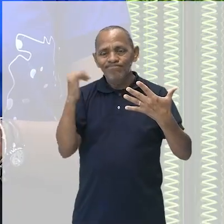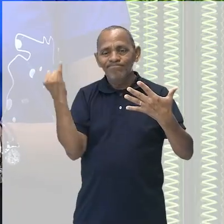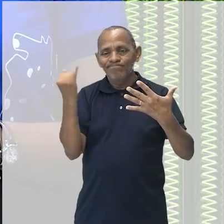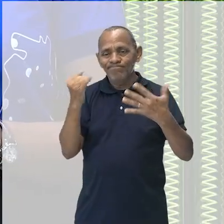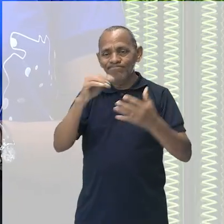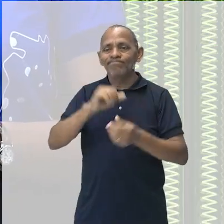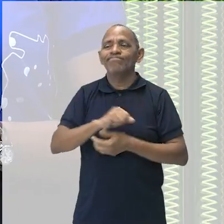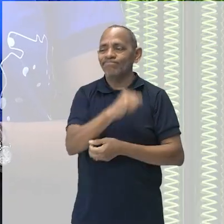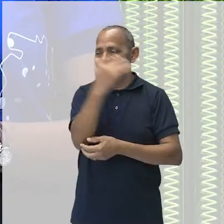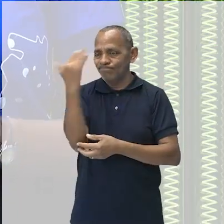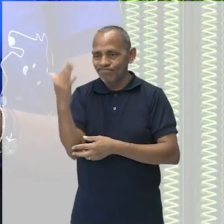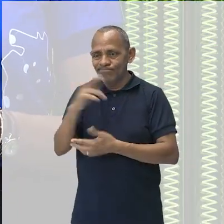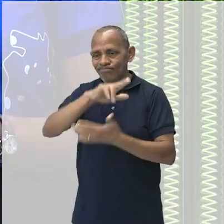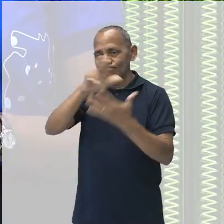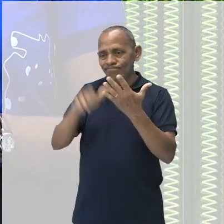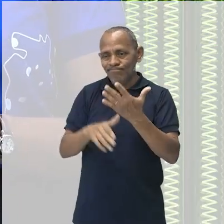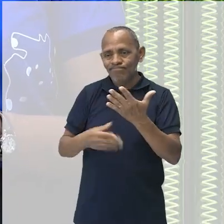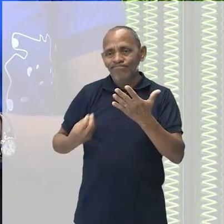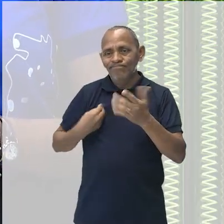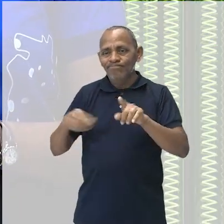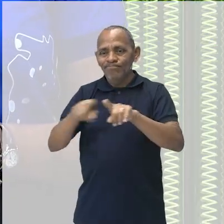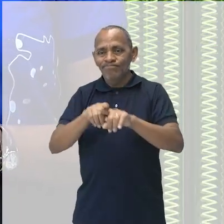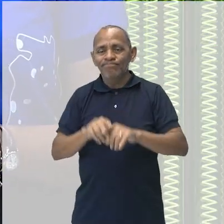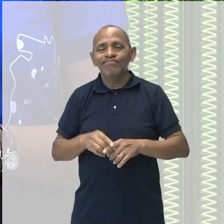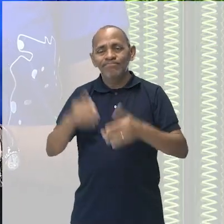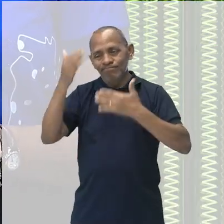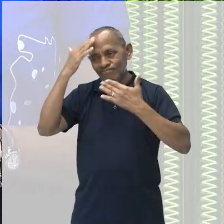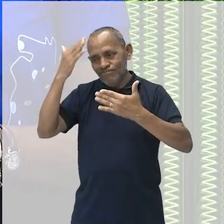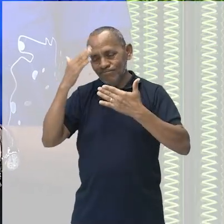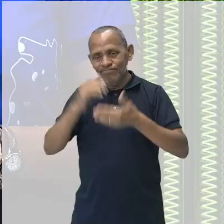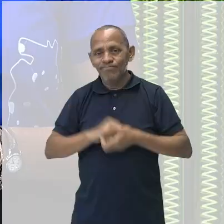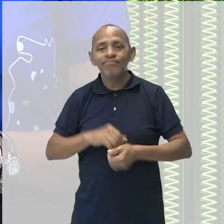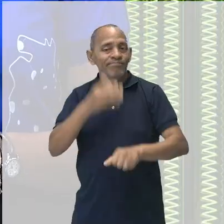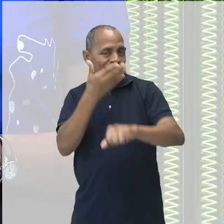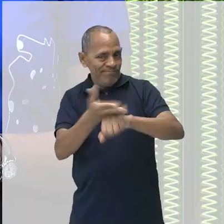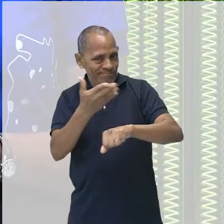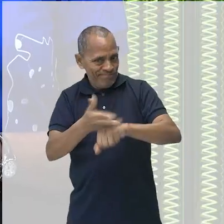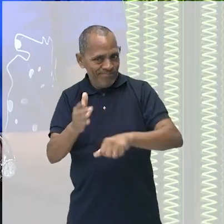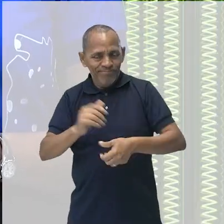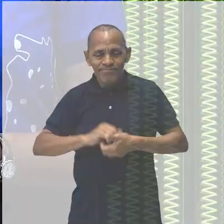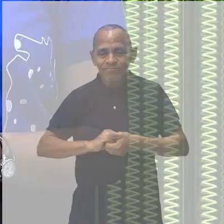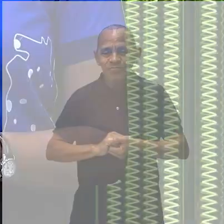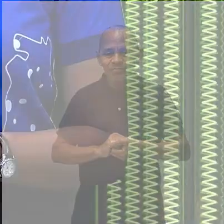para o meio ambiente e para a diversidade. Muito obrigada e vamos colocar em prática.